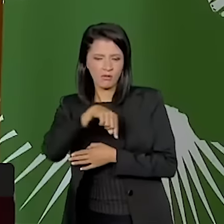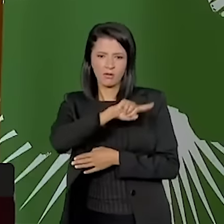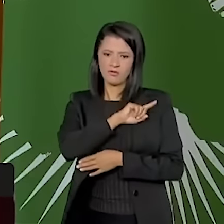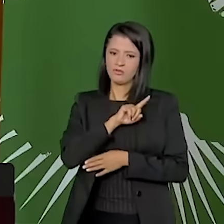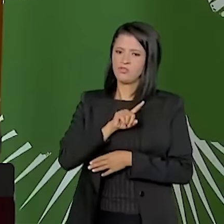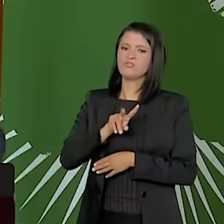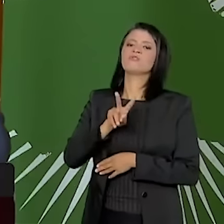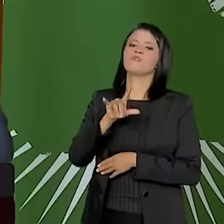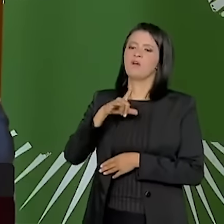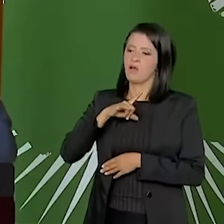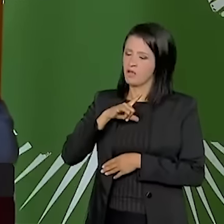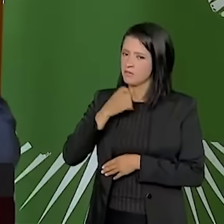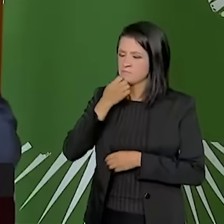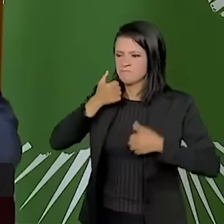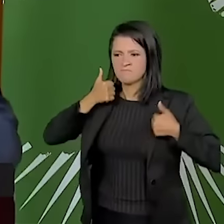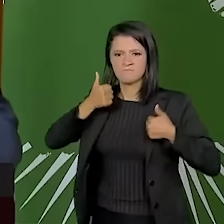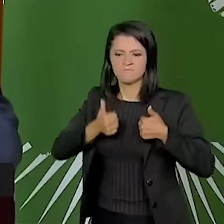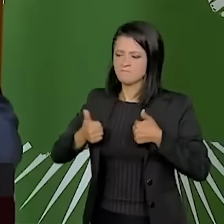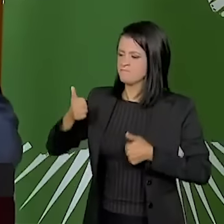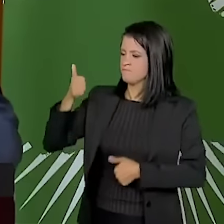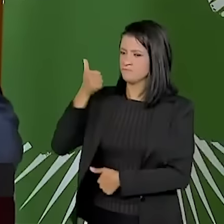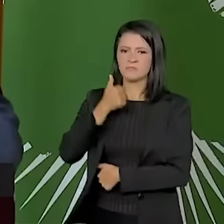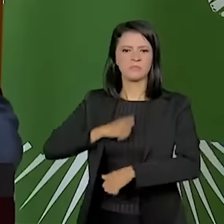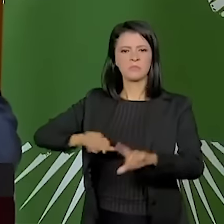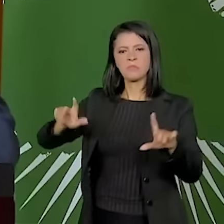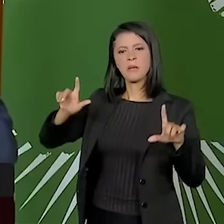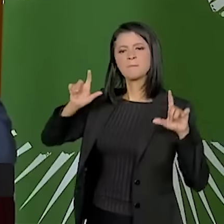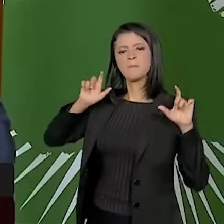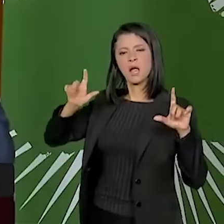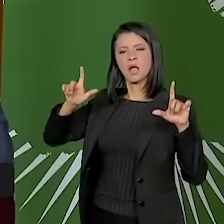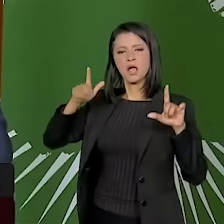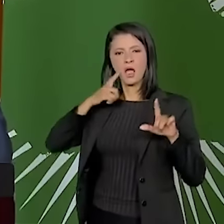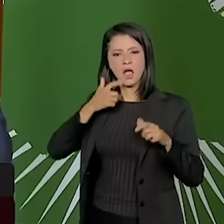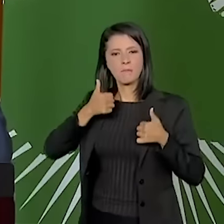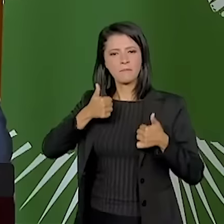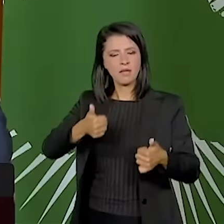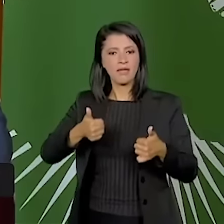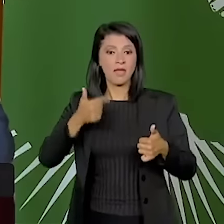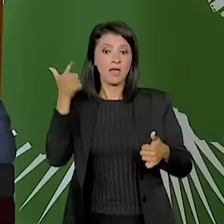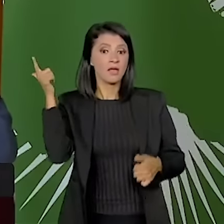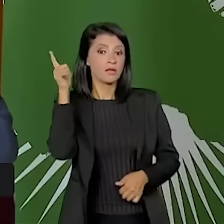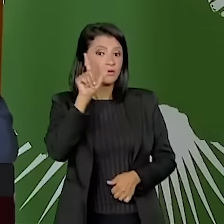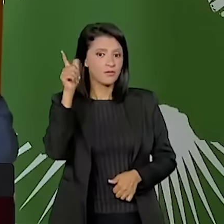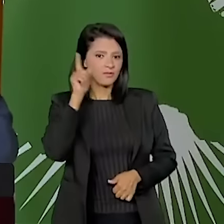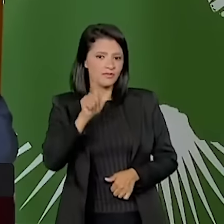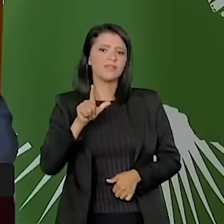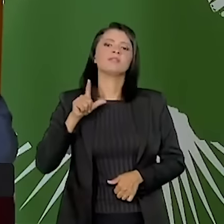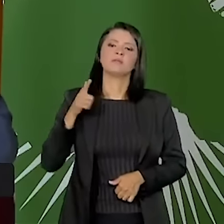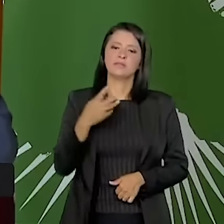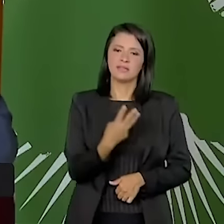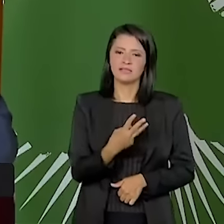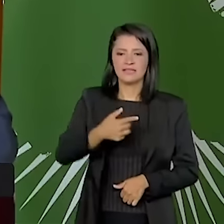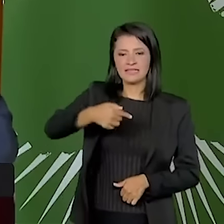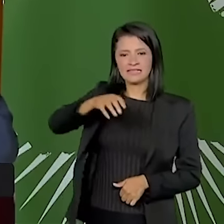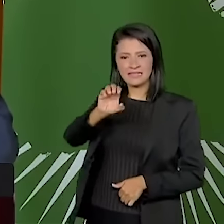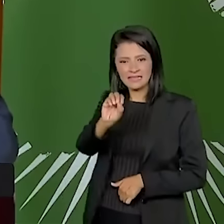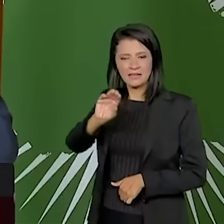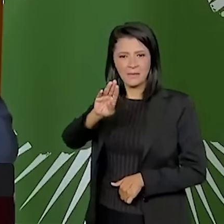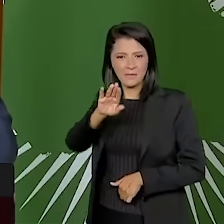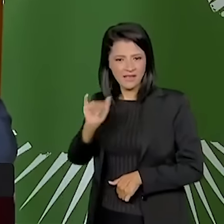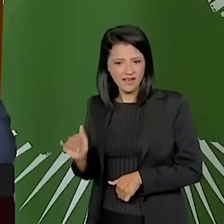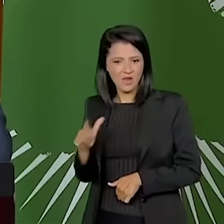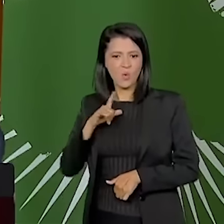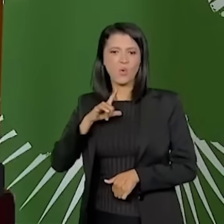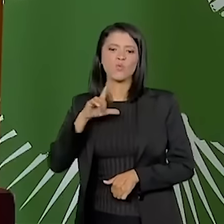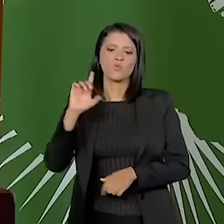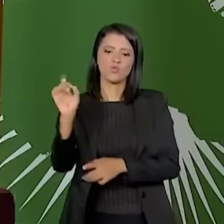muito, muito bem colocado na fotografia. Ou seja, chegamos a fazer 370 bilhões de dólares de reserva. O